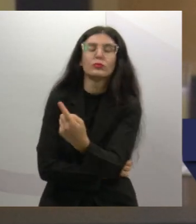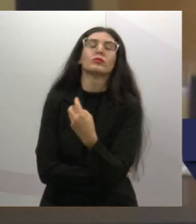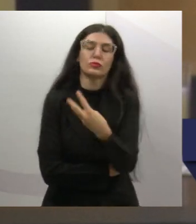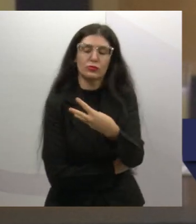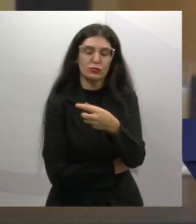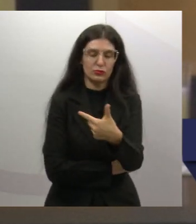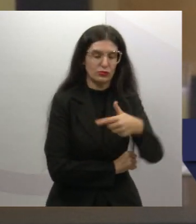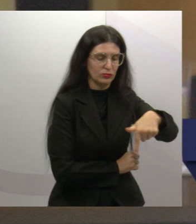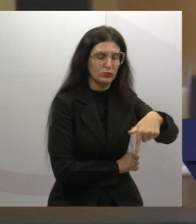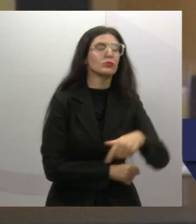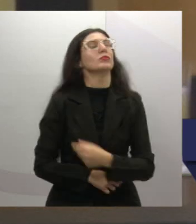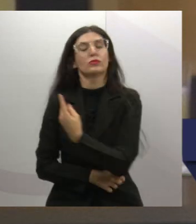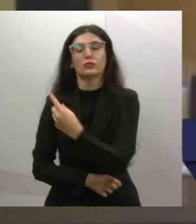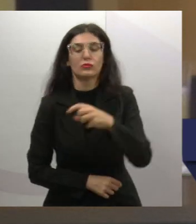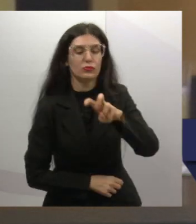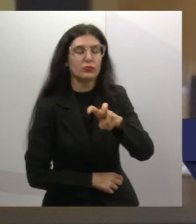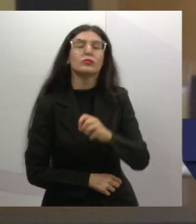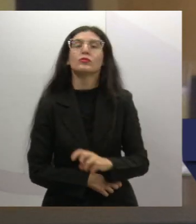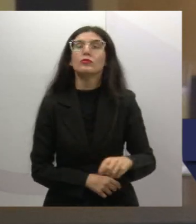1327, de